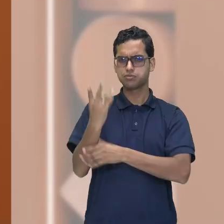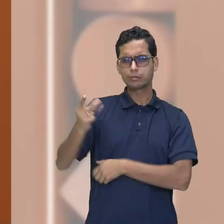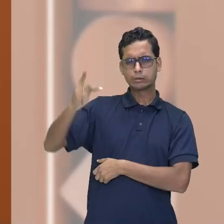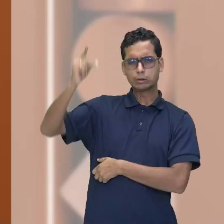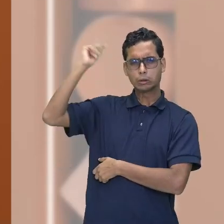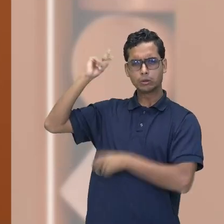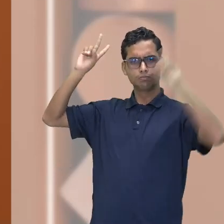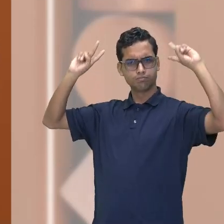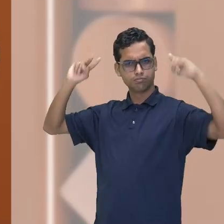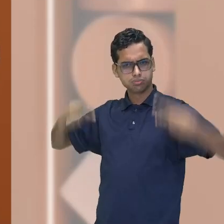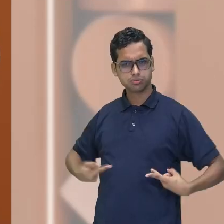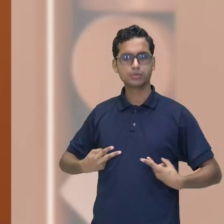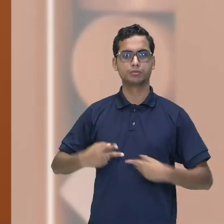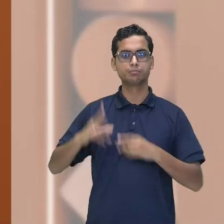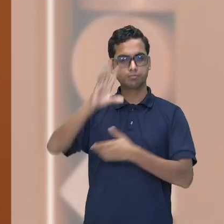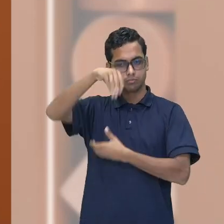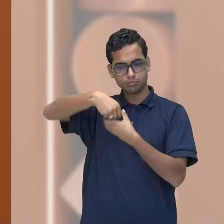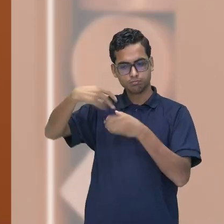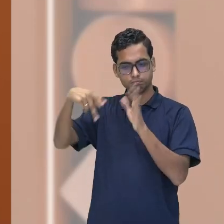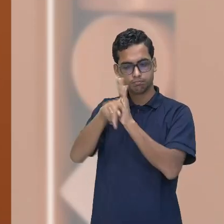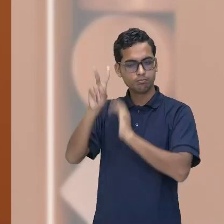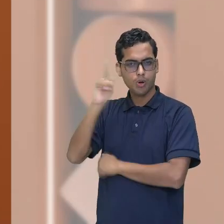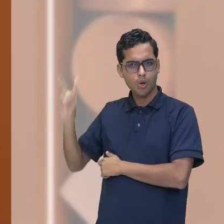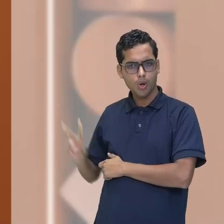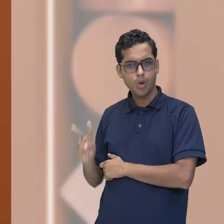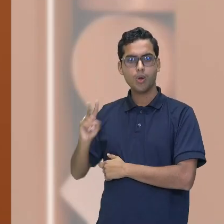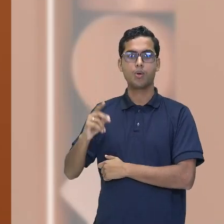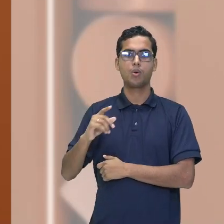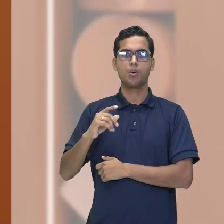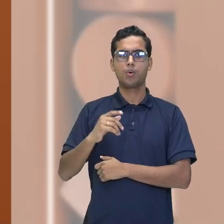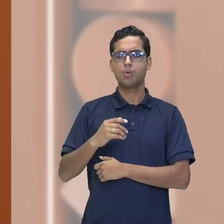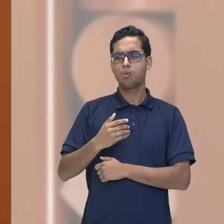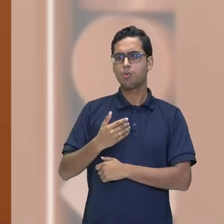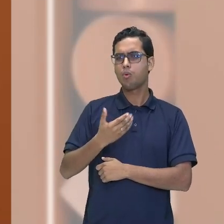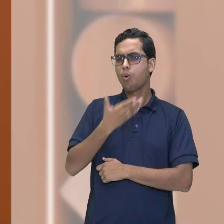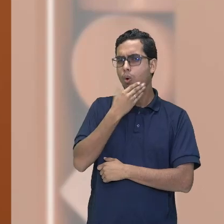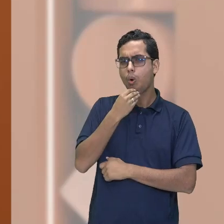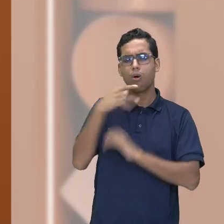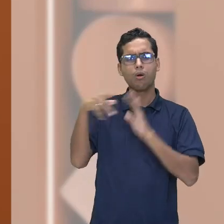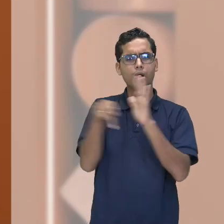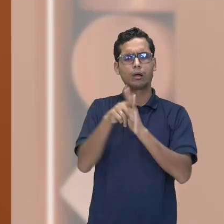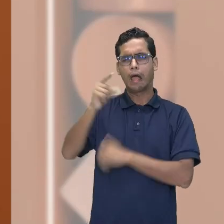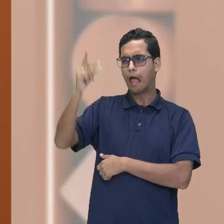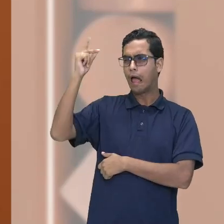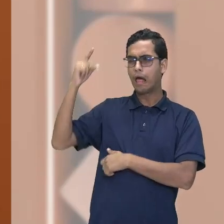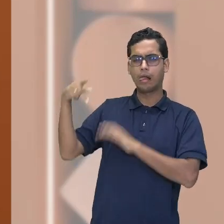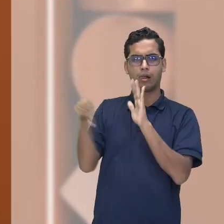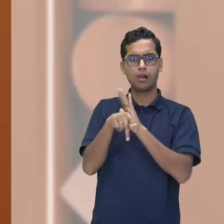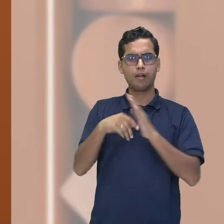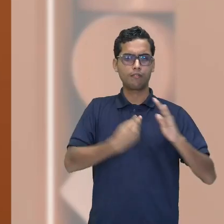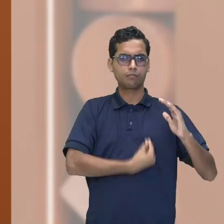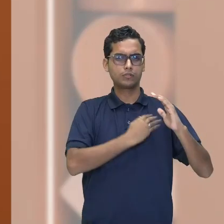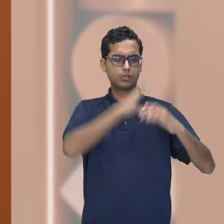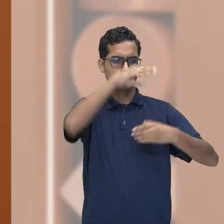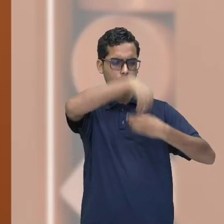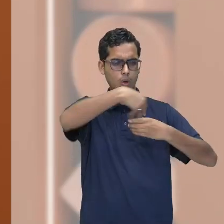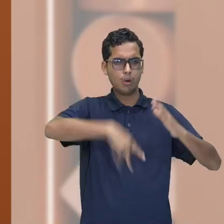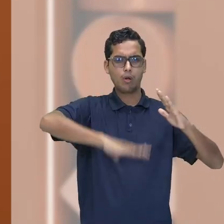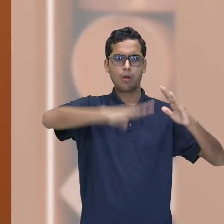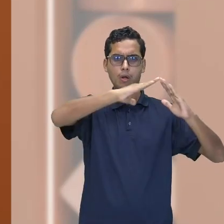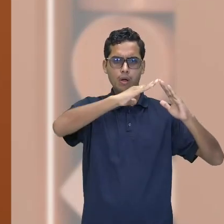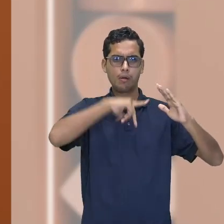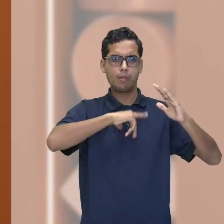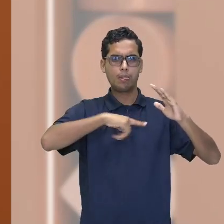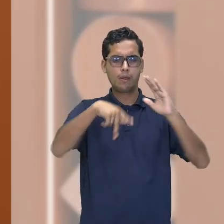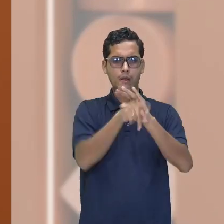né, historicamente falando, o homem pré-histórico era aquele chamado de homem das cavernas, né, que não tinha o domínio da escrita,